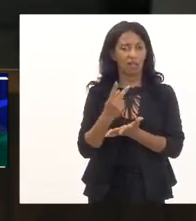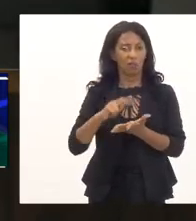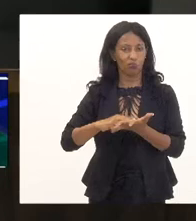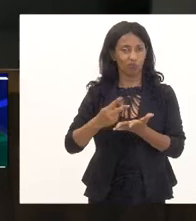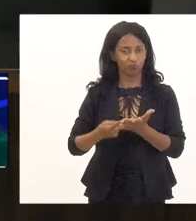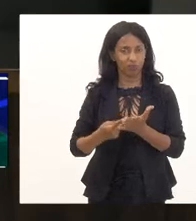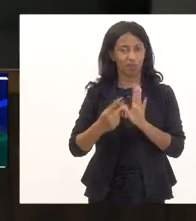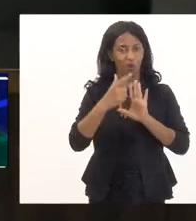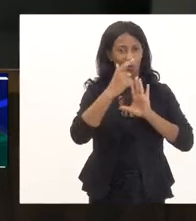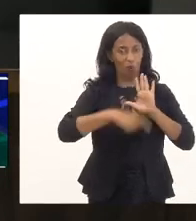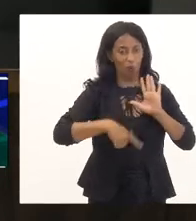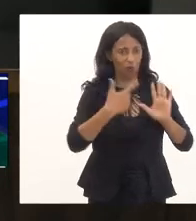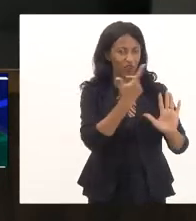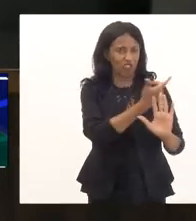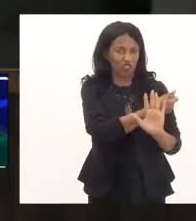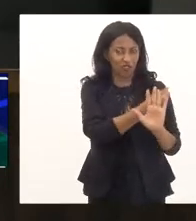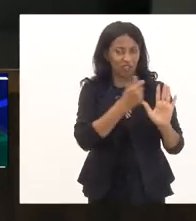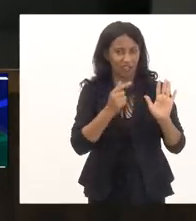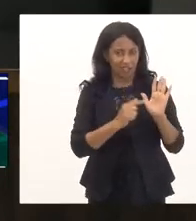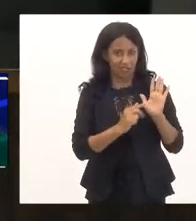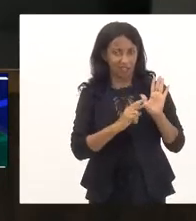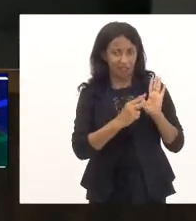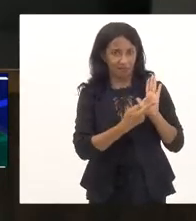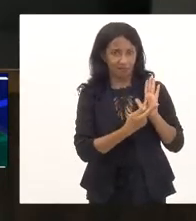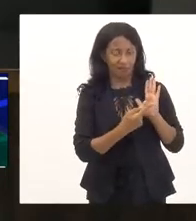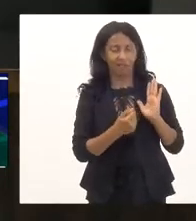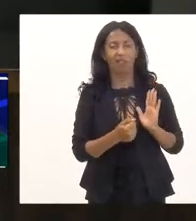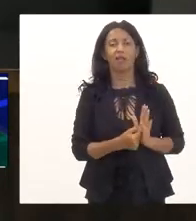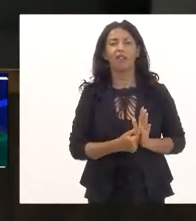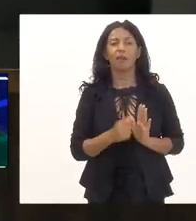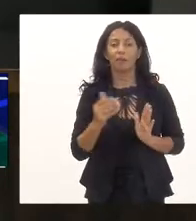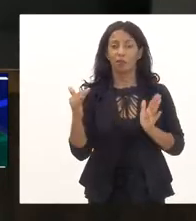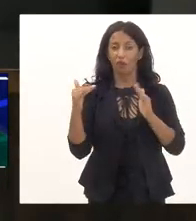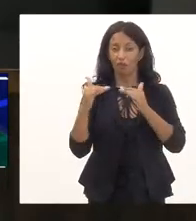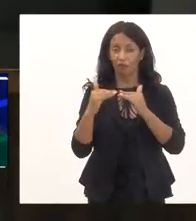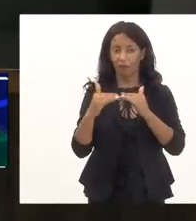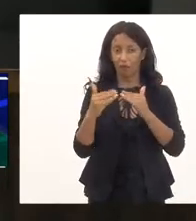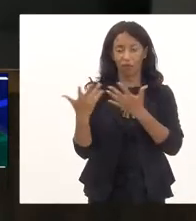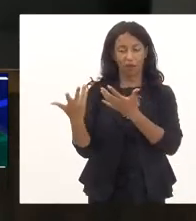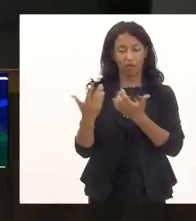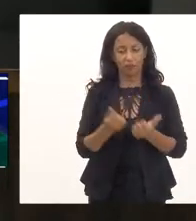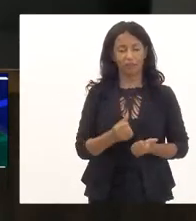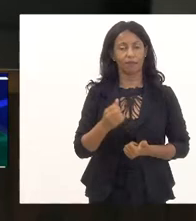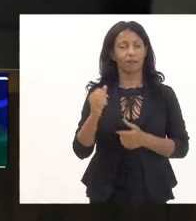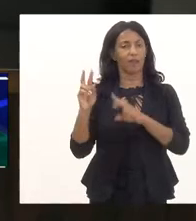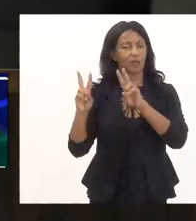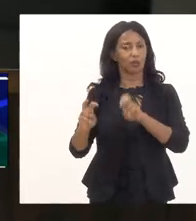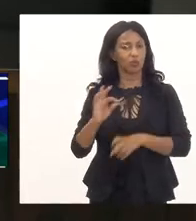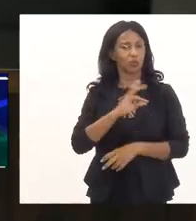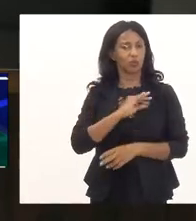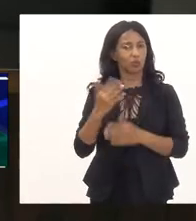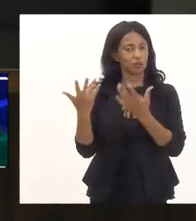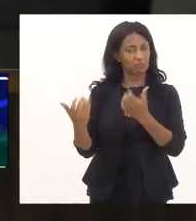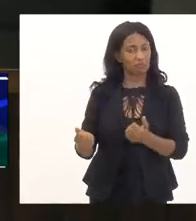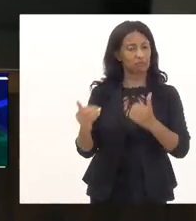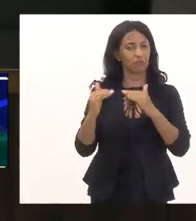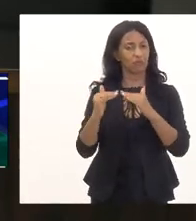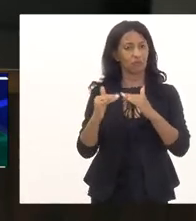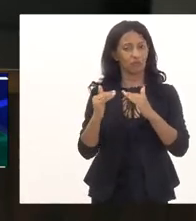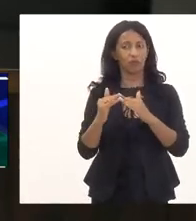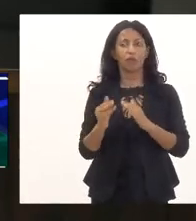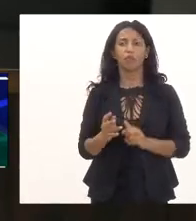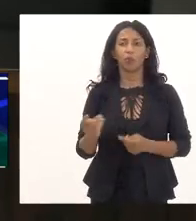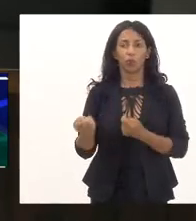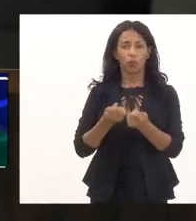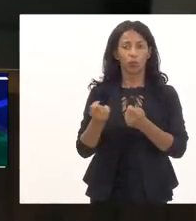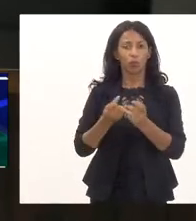da Comissão de Constituição e Justiça pela condicionalidade. Saúde, favorável com emenda. De Segurança Pública, assunto de Polícia, favorável. De Orçamento, Finanças, Fiscalização Financeira